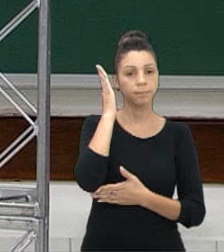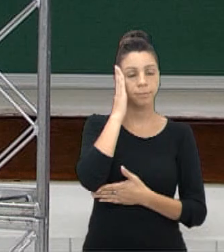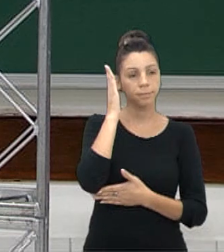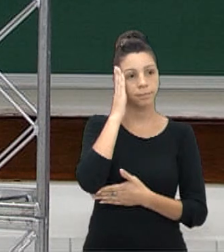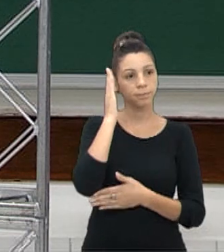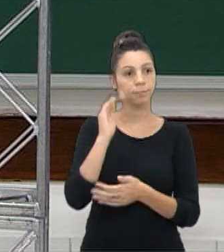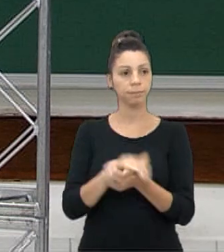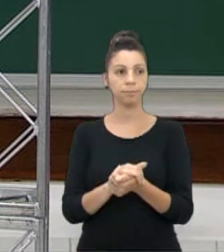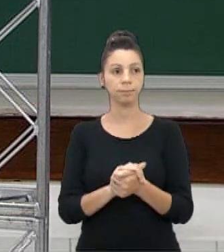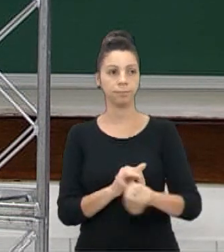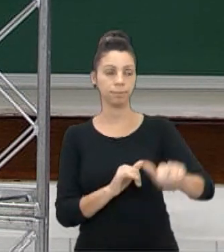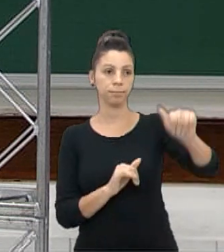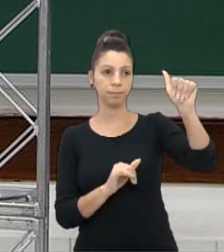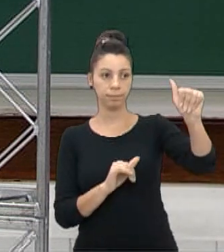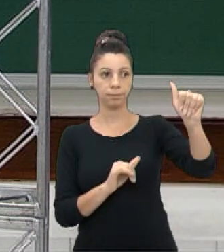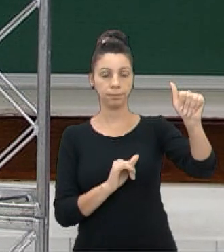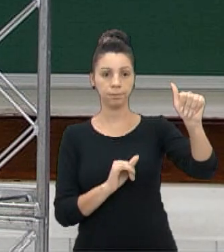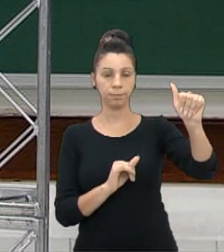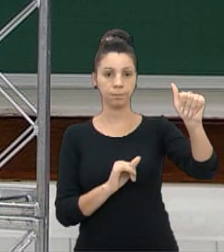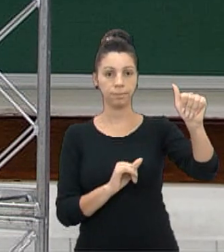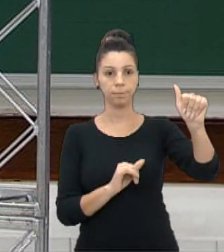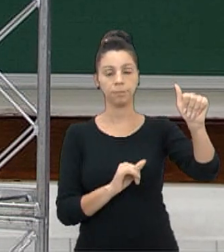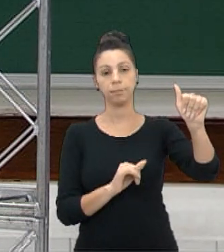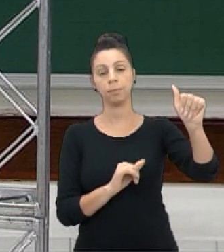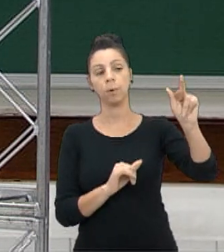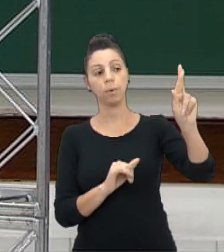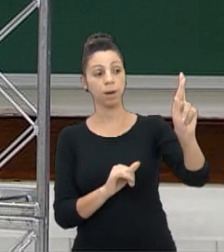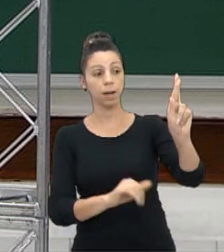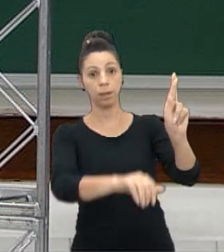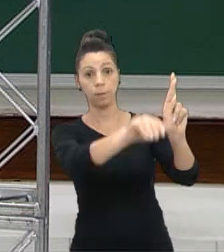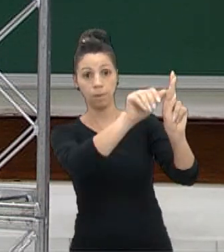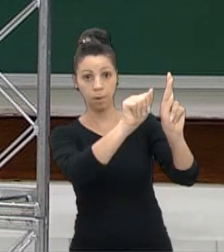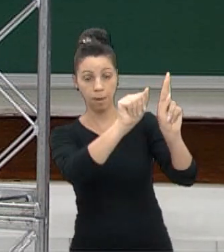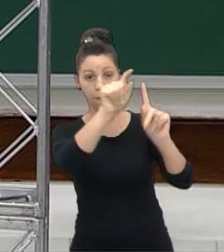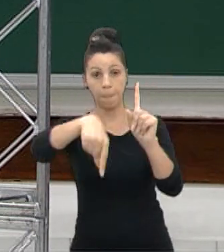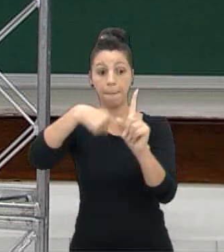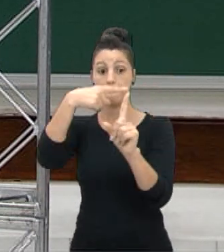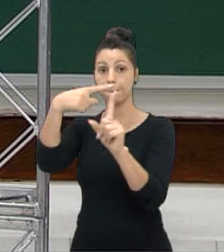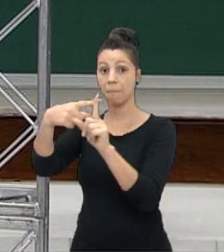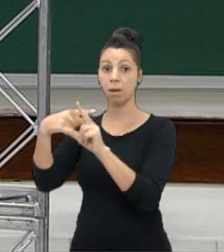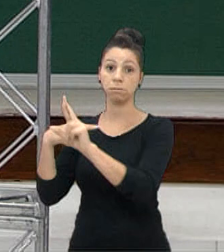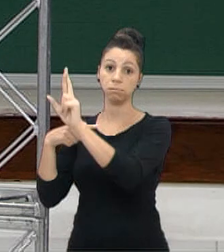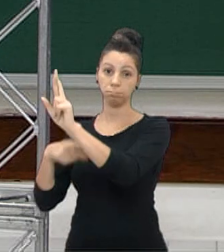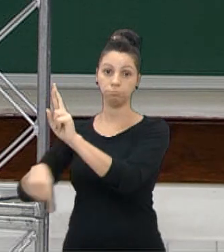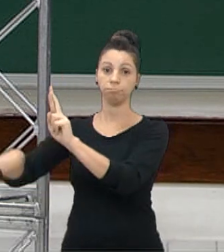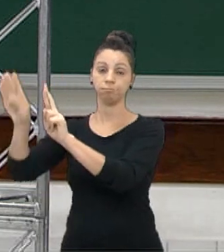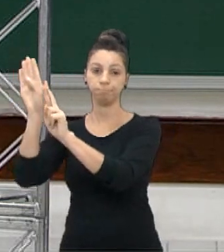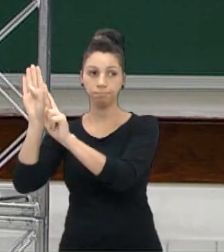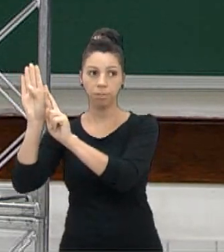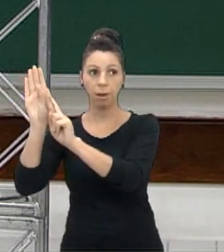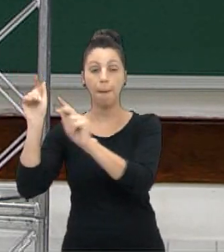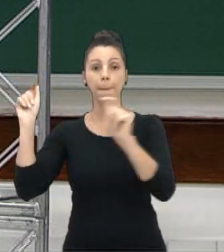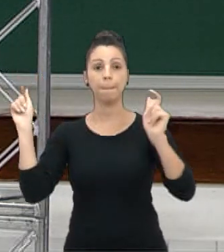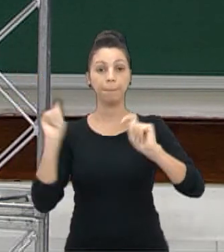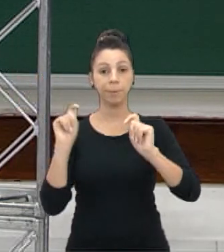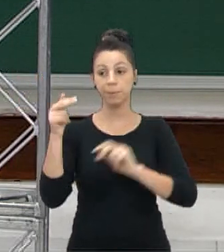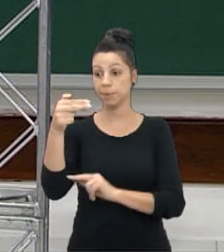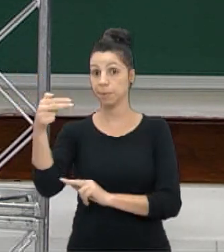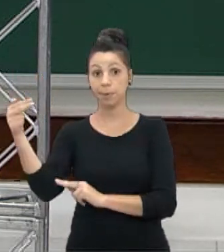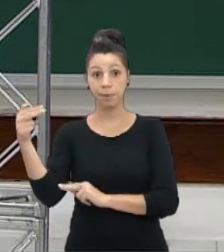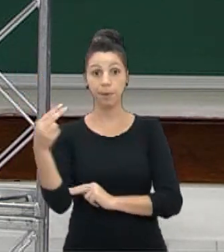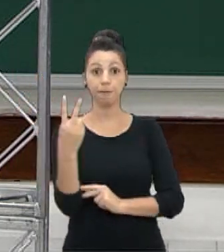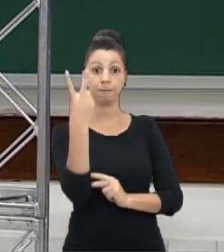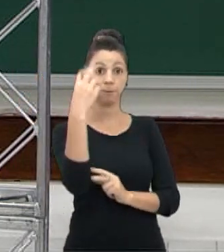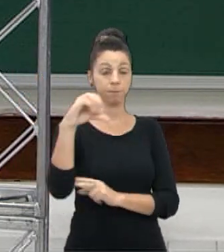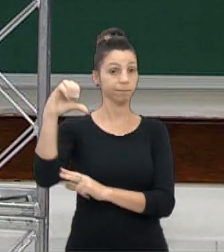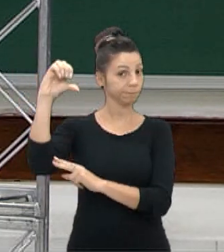raio A mais o raio de B tem que dar 29, porque ele citou.